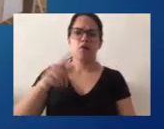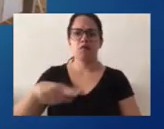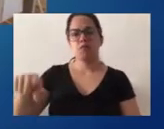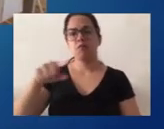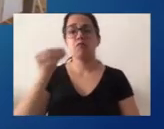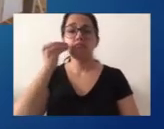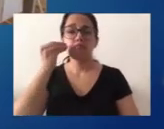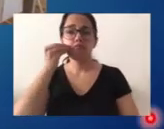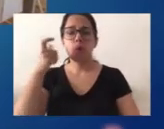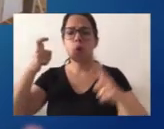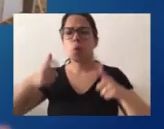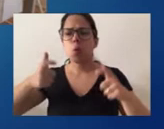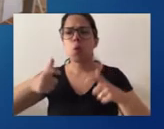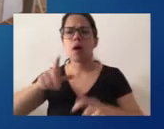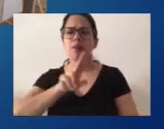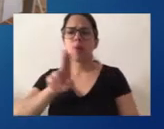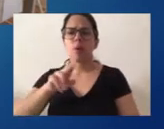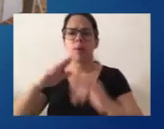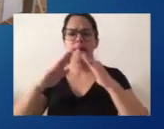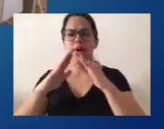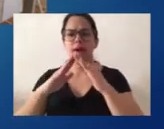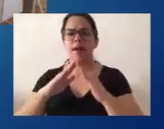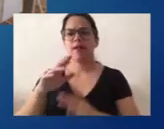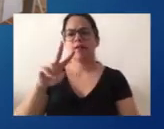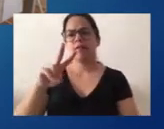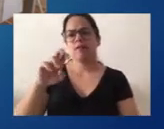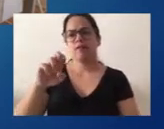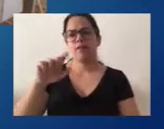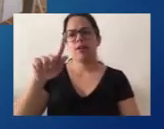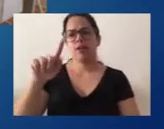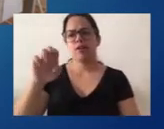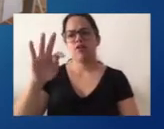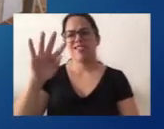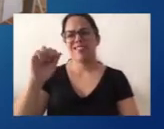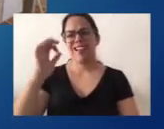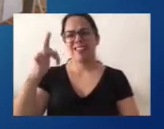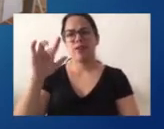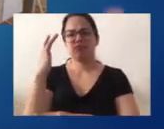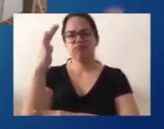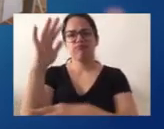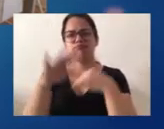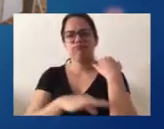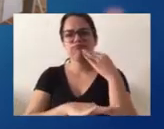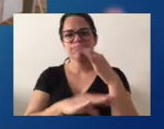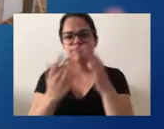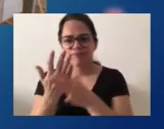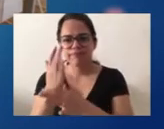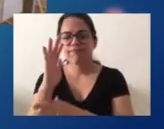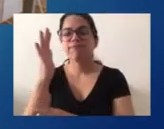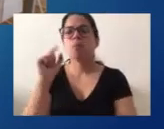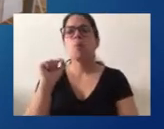realizar ensaios em casas de vegetação, né, durante aí, a iniciação científica, venha trabalhar em